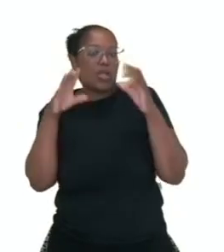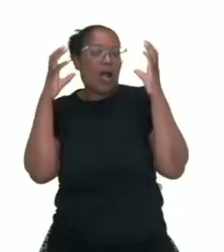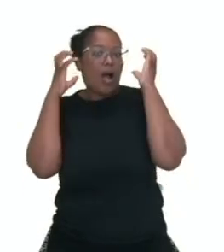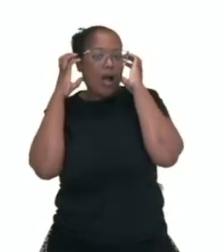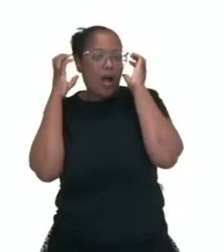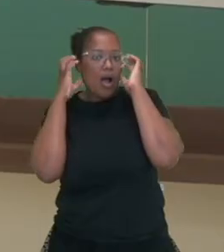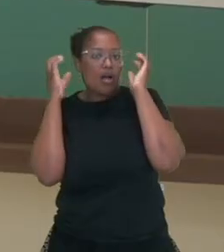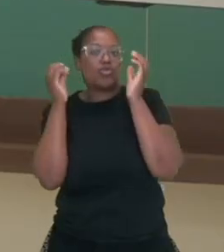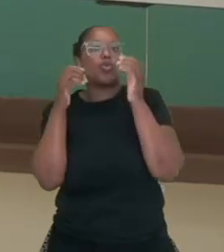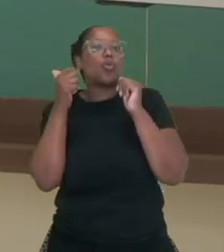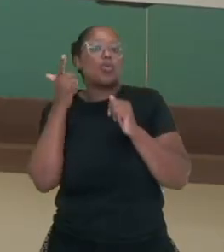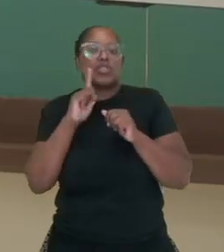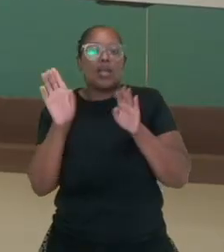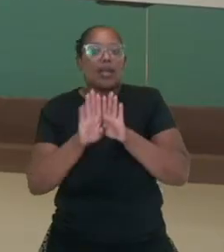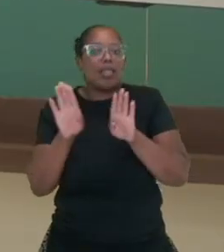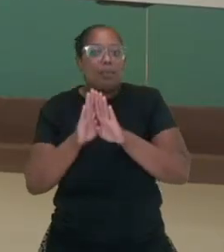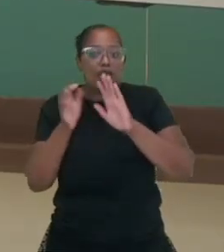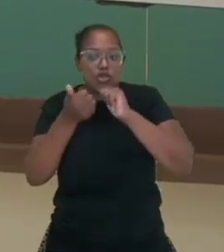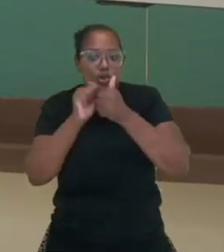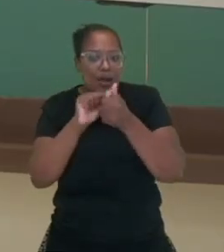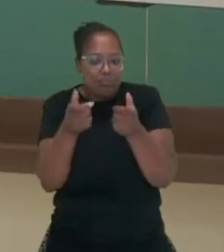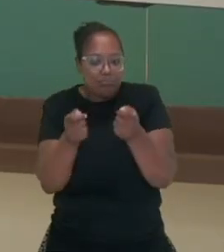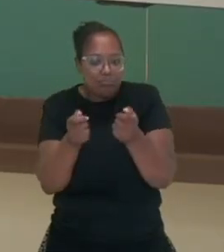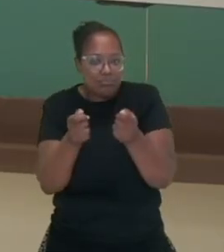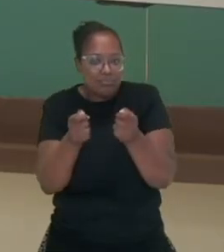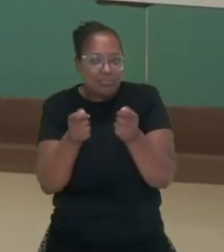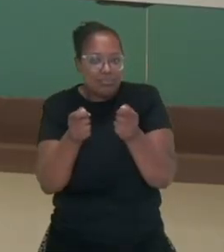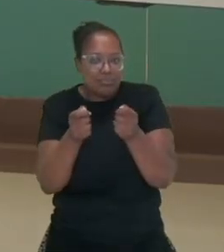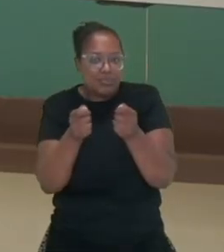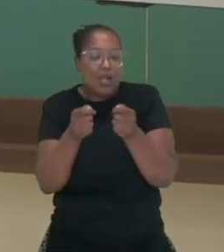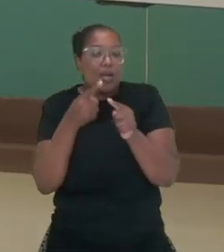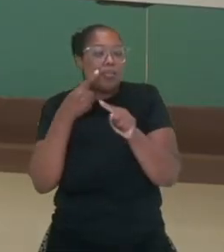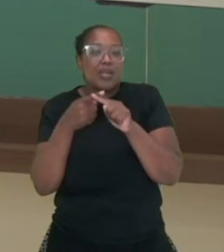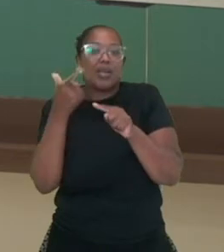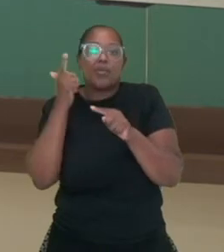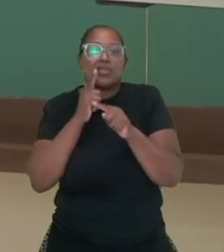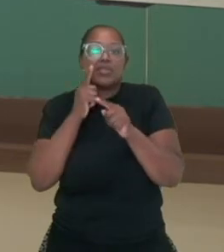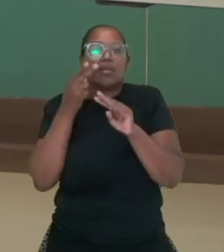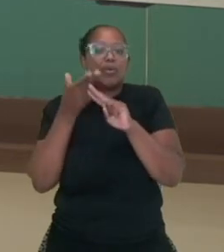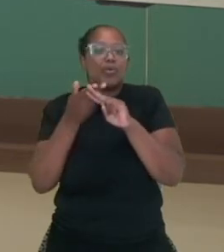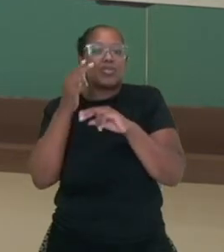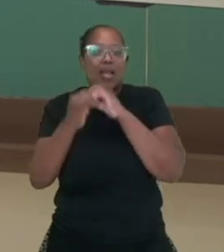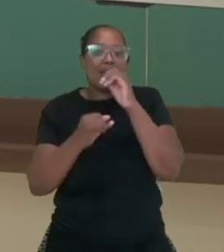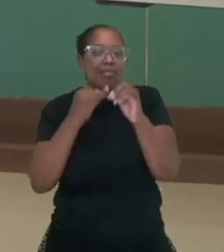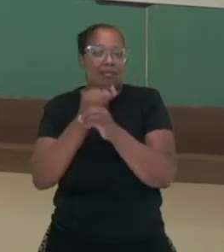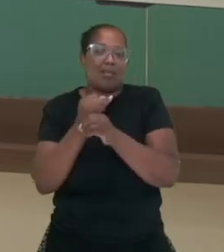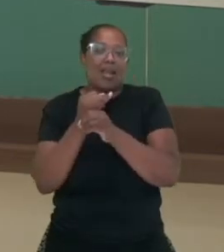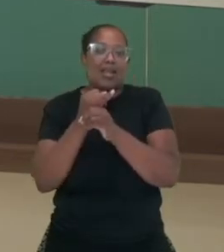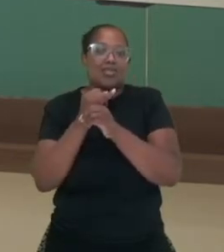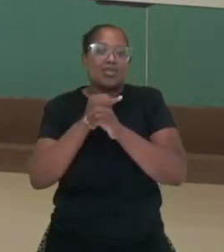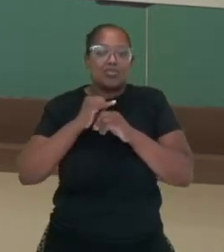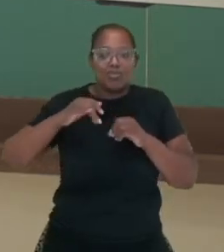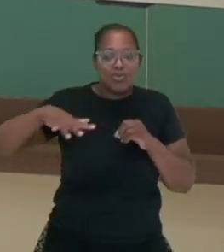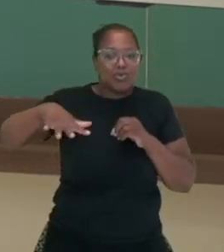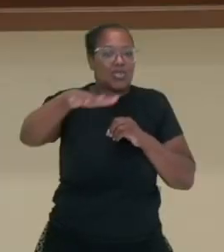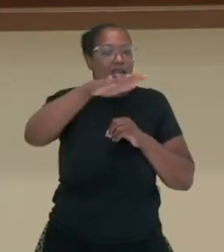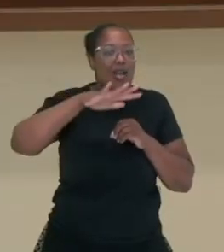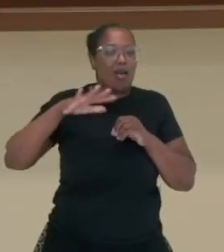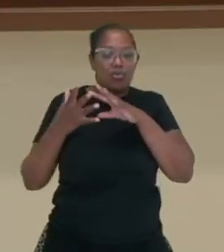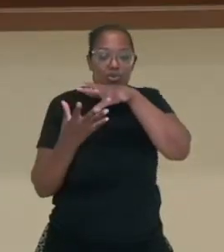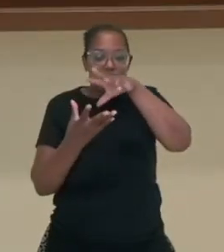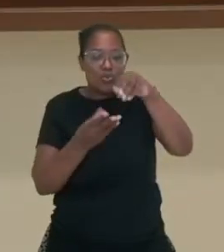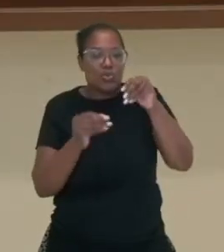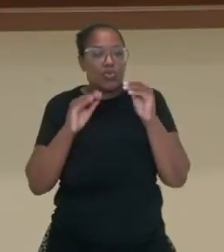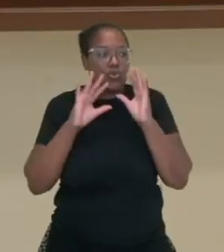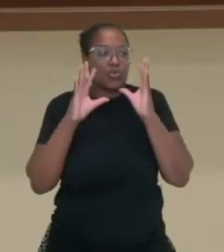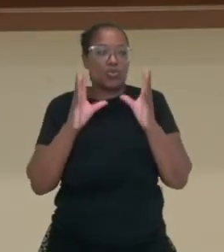quê? Porque eles conseguem se conectar à internet, à rede global de computadores. Outra coisa que